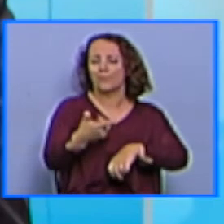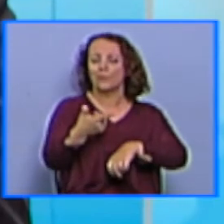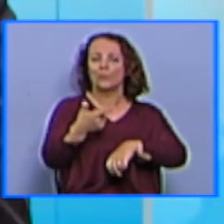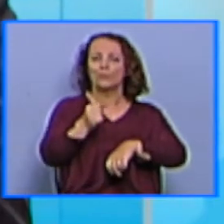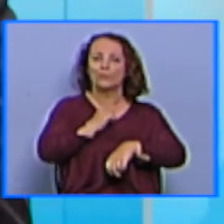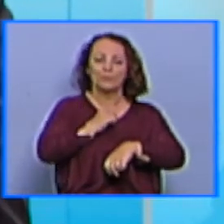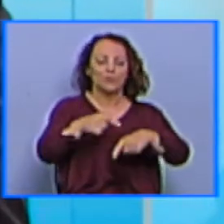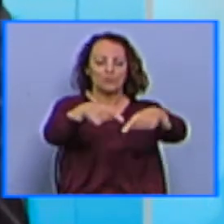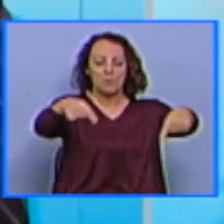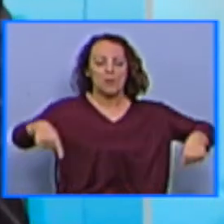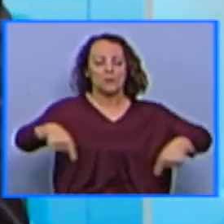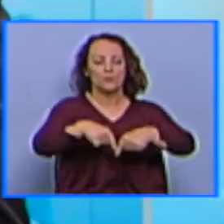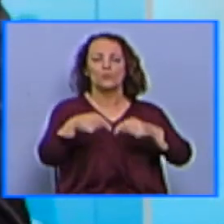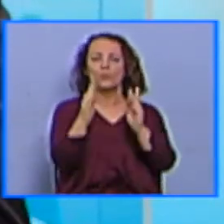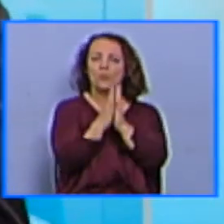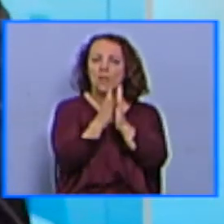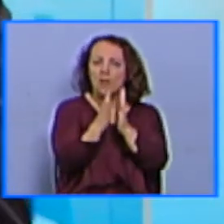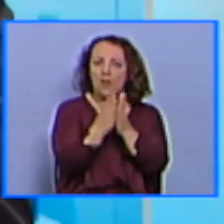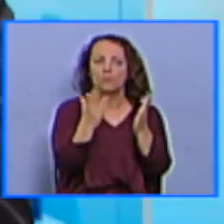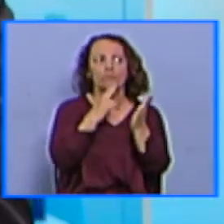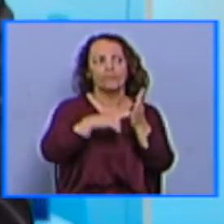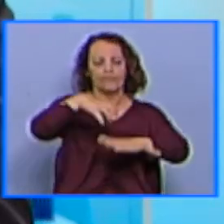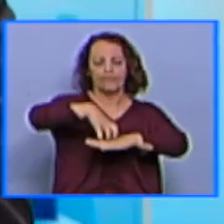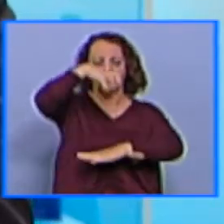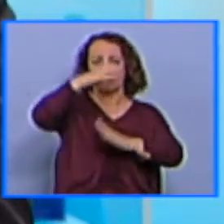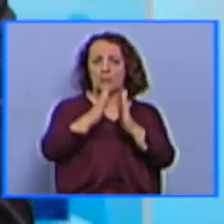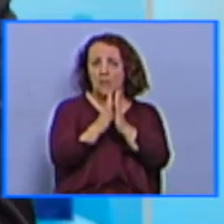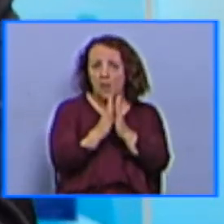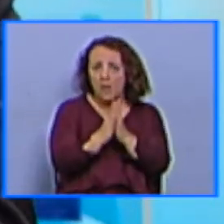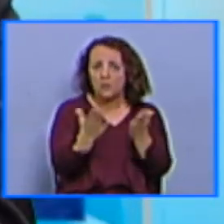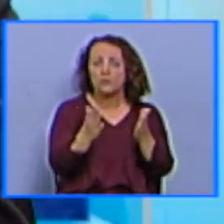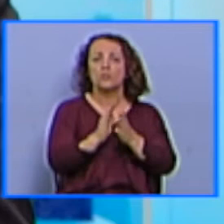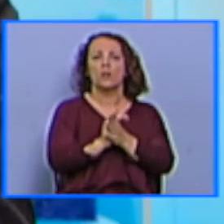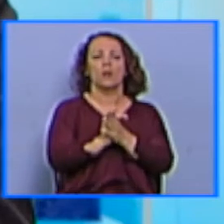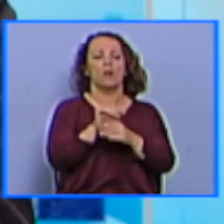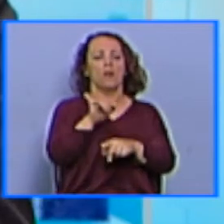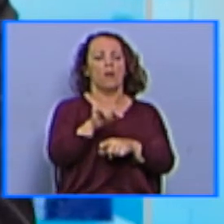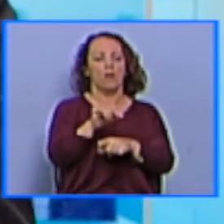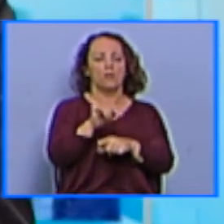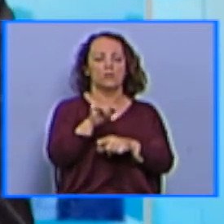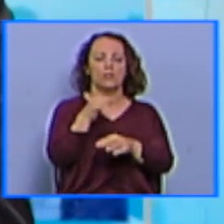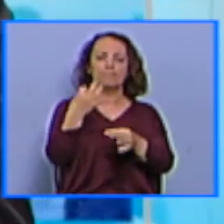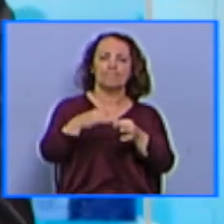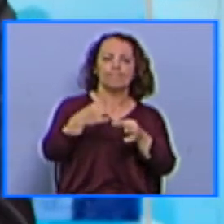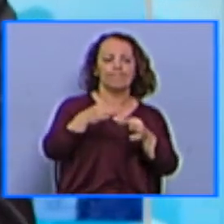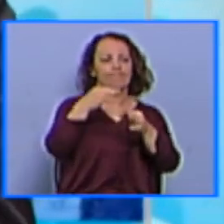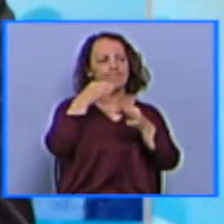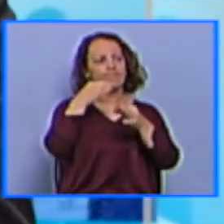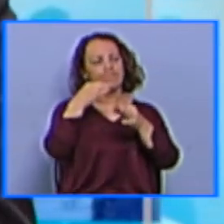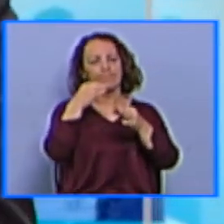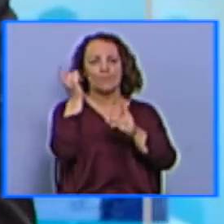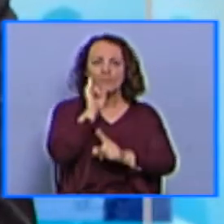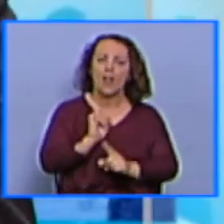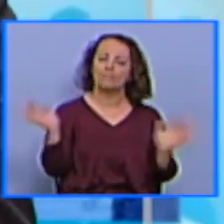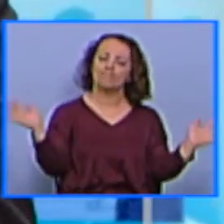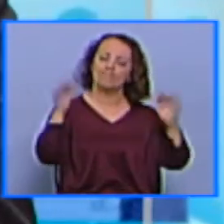das instituições da Igreja, as igrejas, o decorrer das celebrações, temos de ter todos esses cuidados.